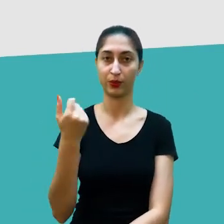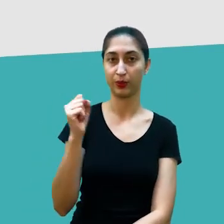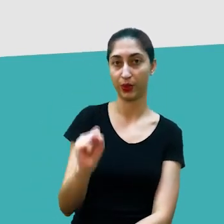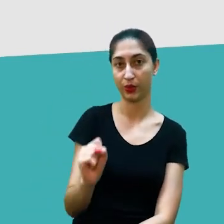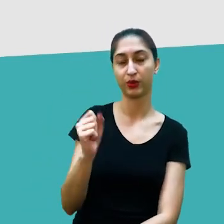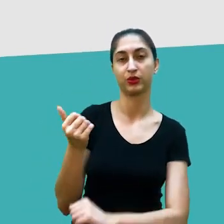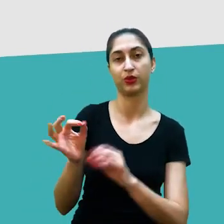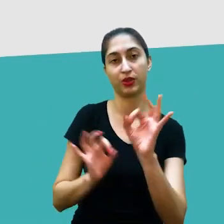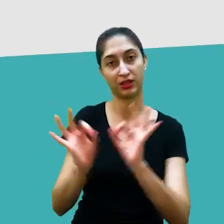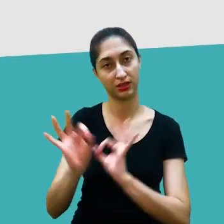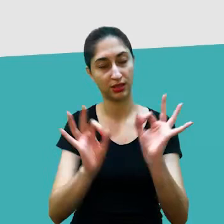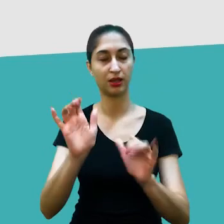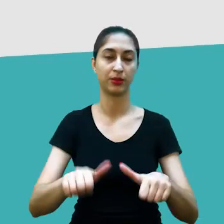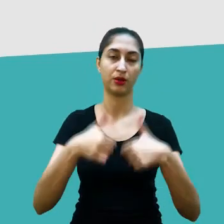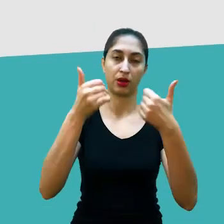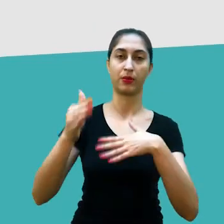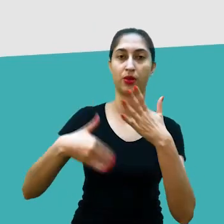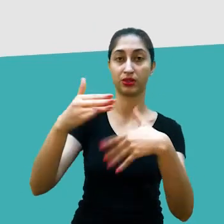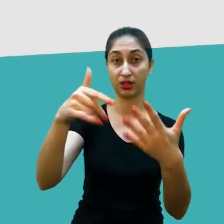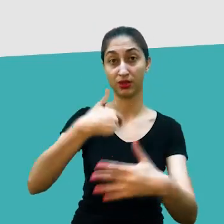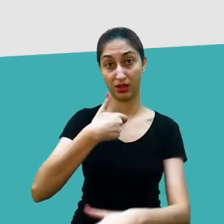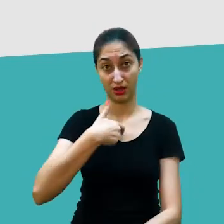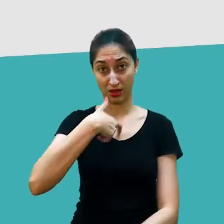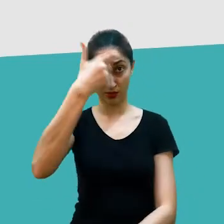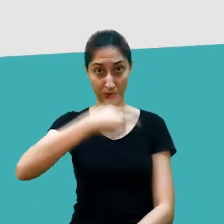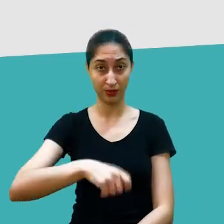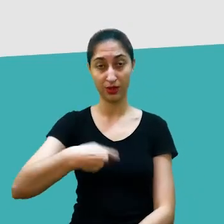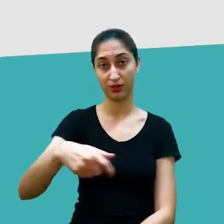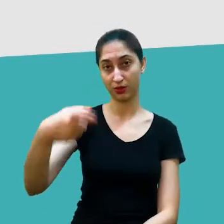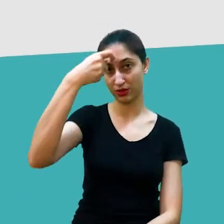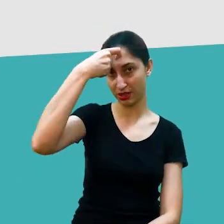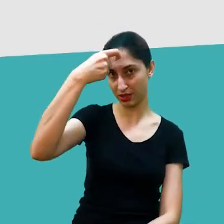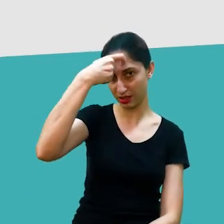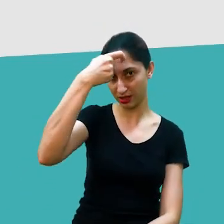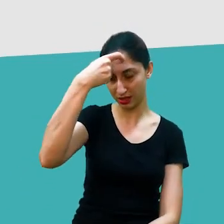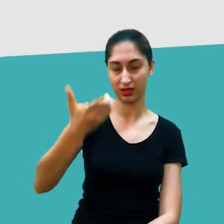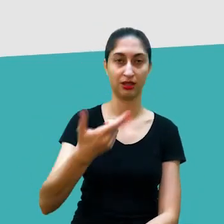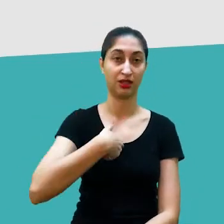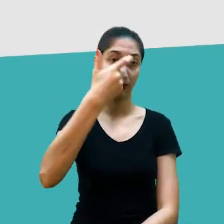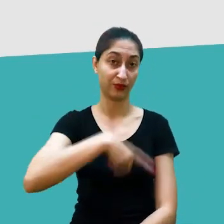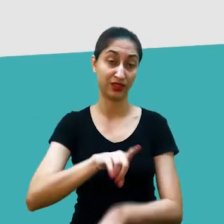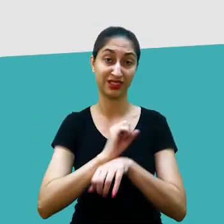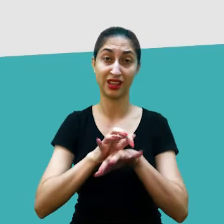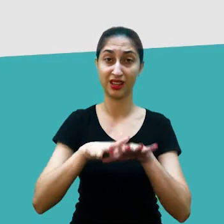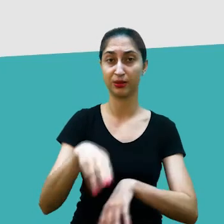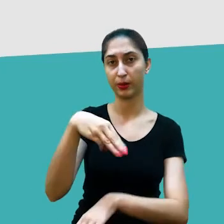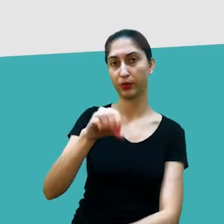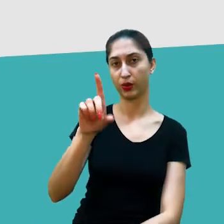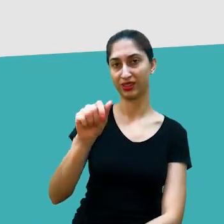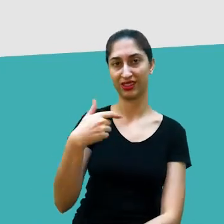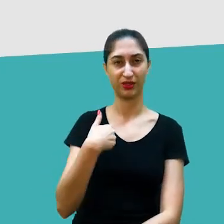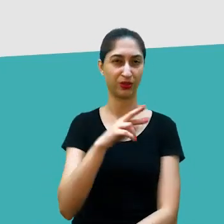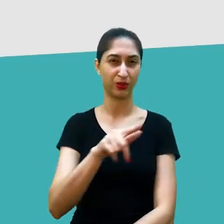esses processos e melhorar. Quer dizer, como designer eu tenho que ter consciência sobre isso. Ser um designer de moda não é aquele que fica o dia